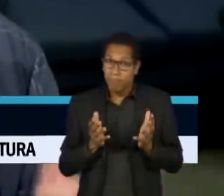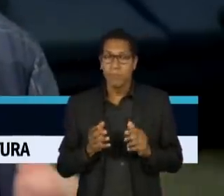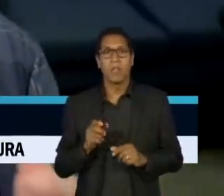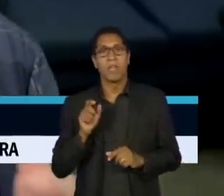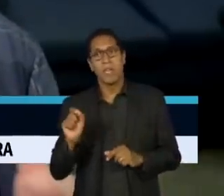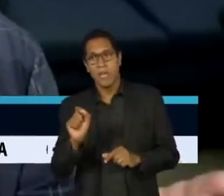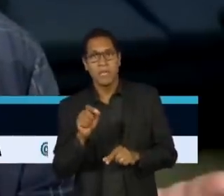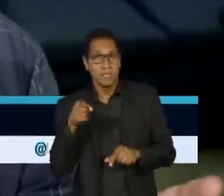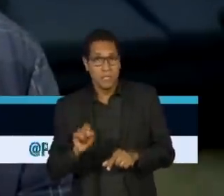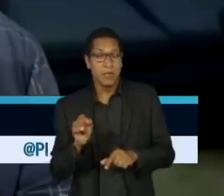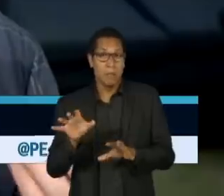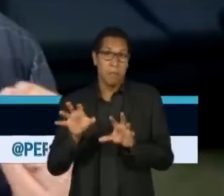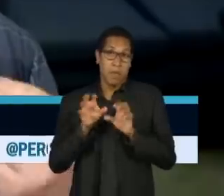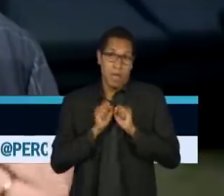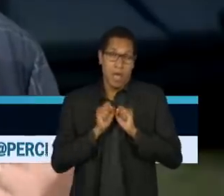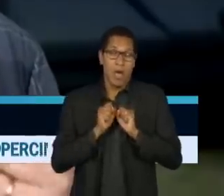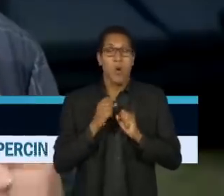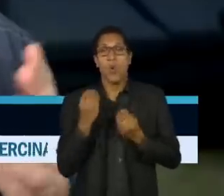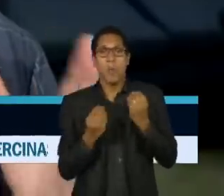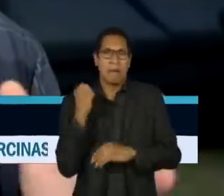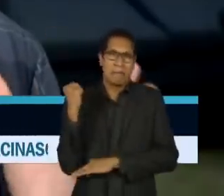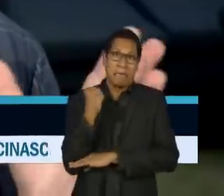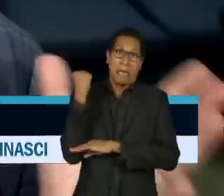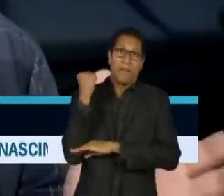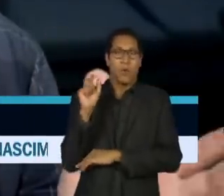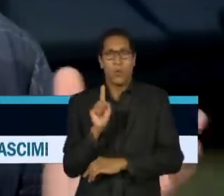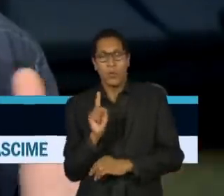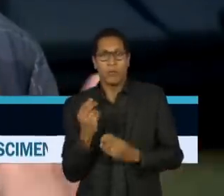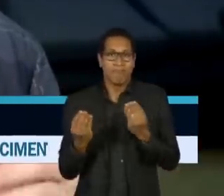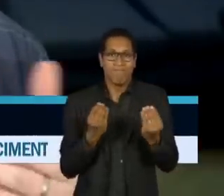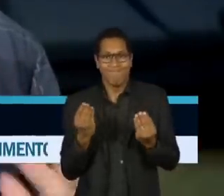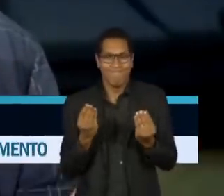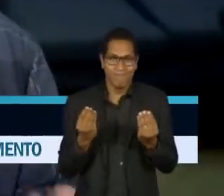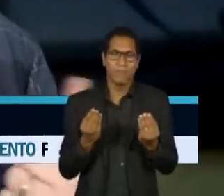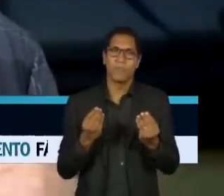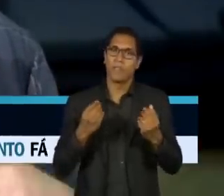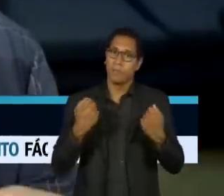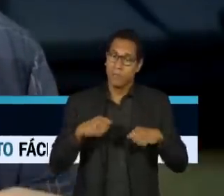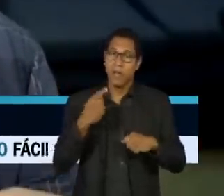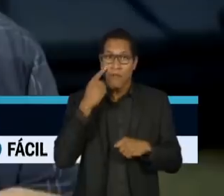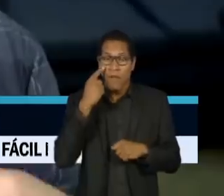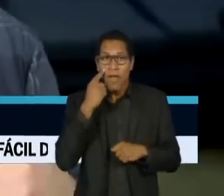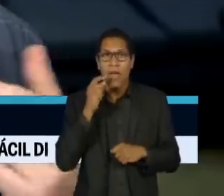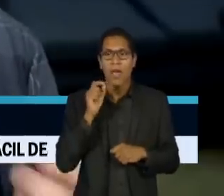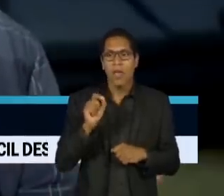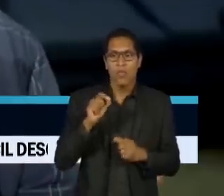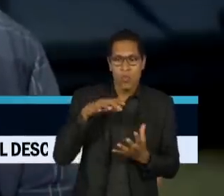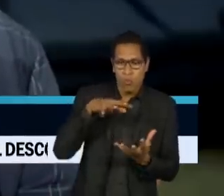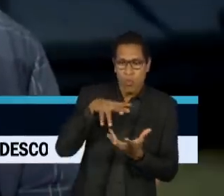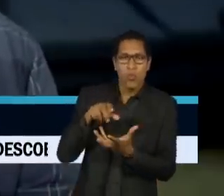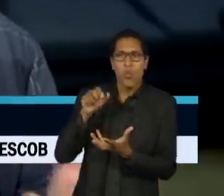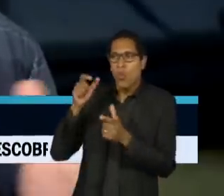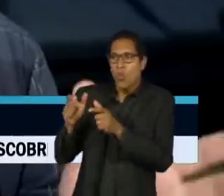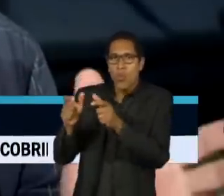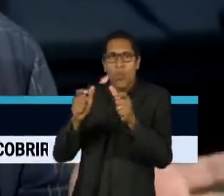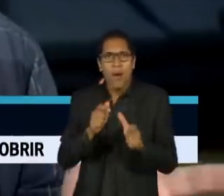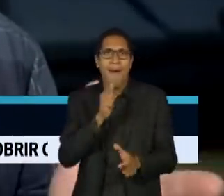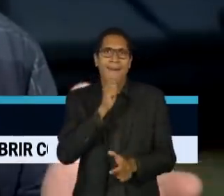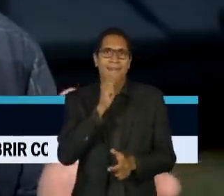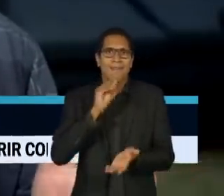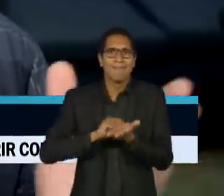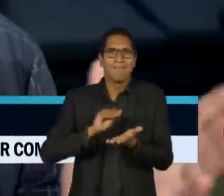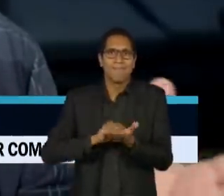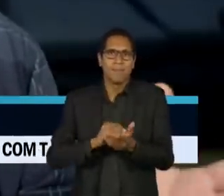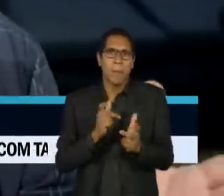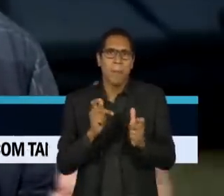nos vacinados, que é o que a gente espera, a gente ainda tem um vácuo muito grande de vacinas no mundo e aqui no Brasil que precisa ser resolvido. A gente tem